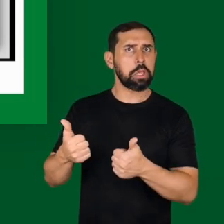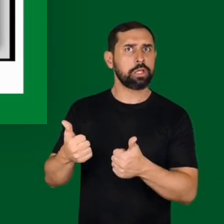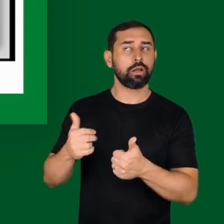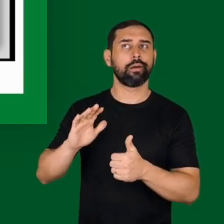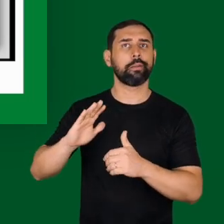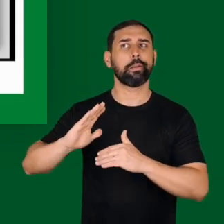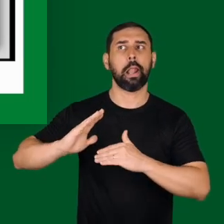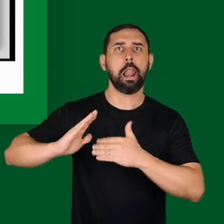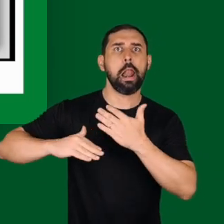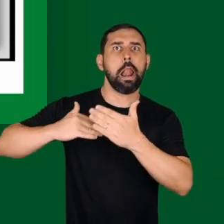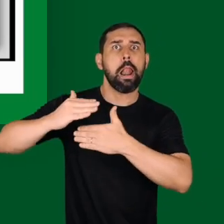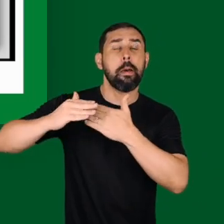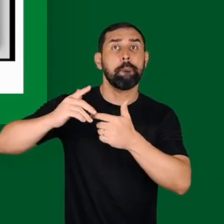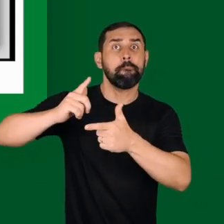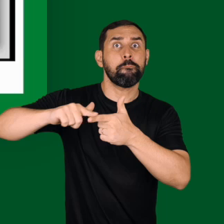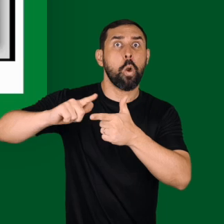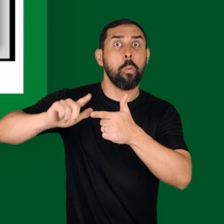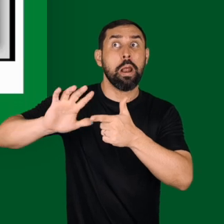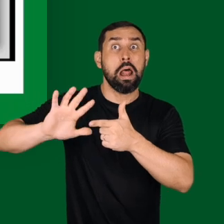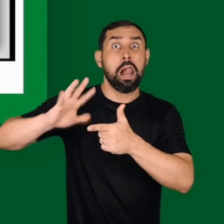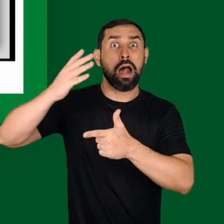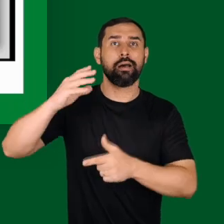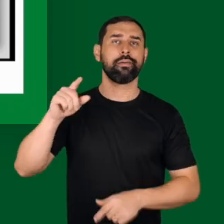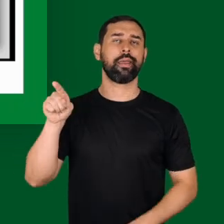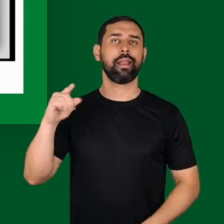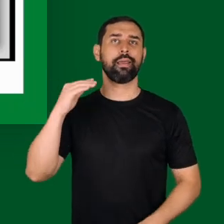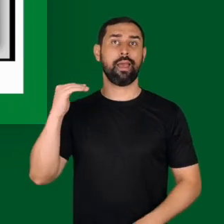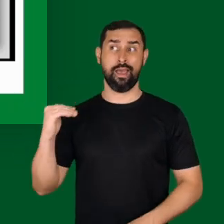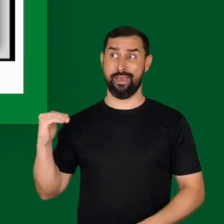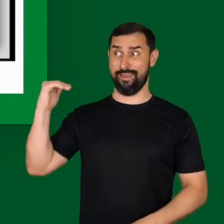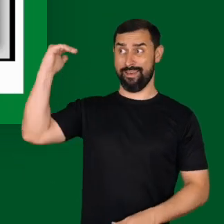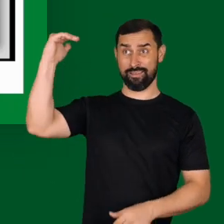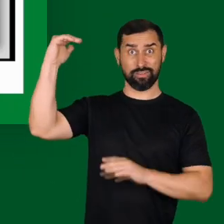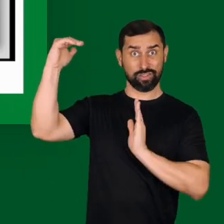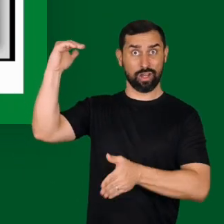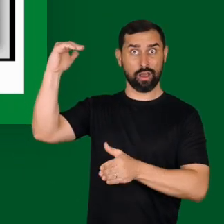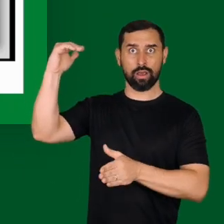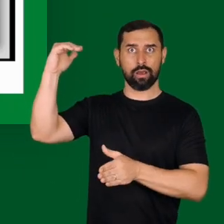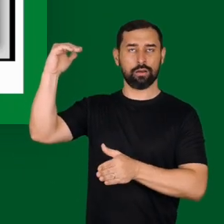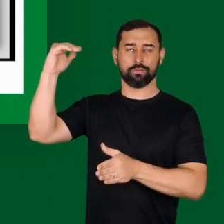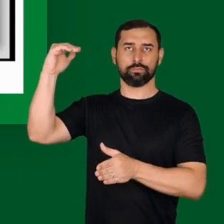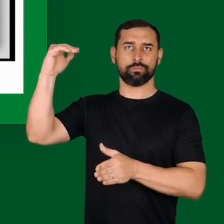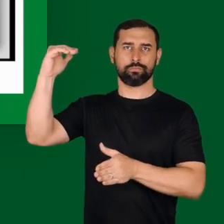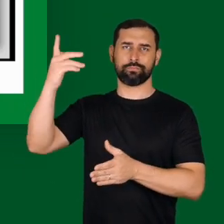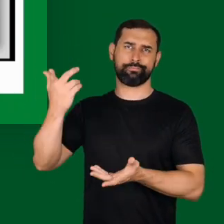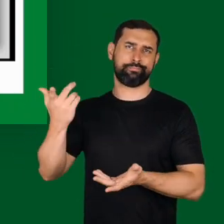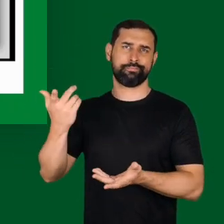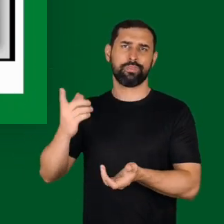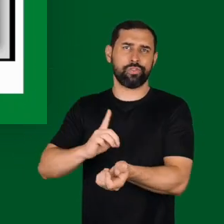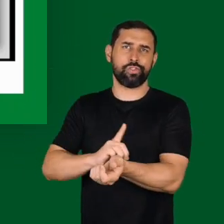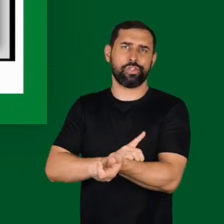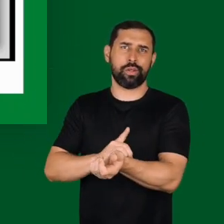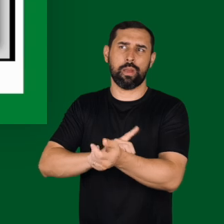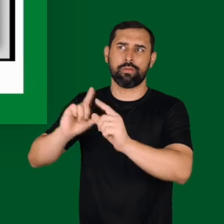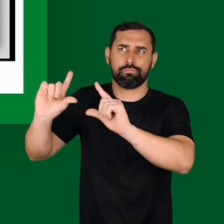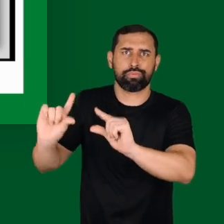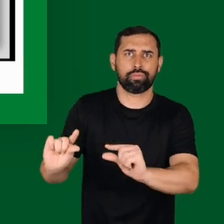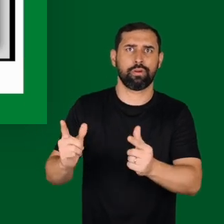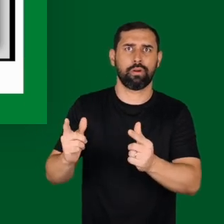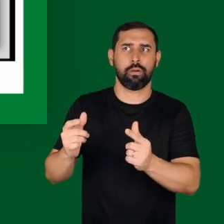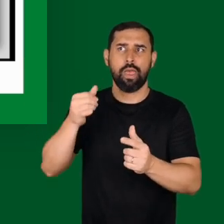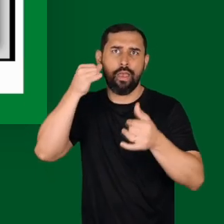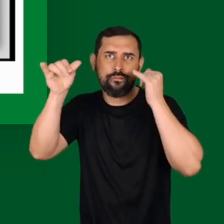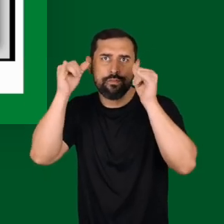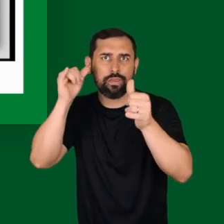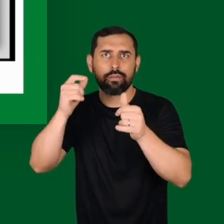que esse paciente ele chegue na idade adulta, né, com o menor risco das complicações. Então, a gente tem